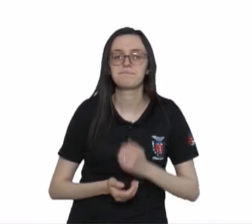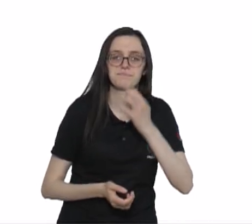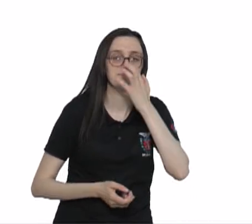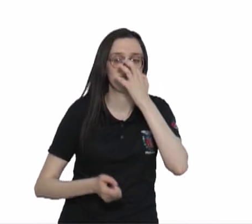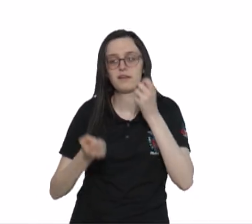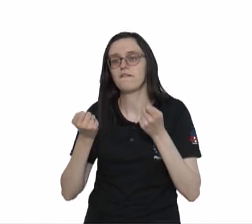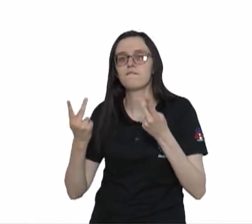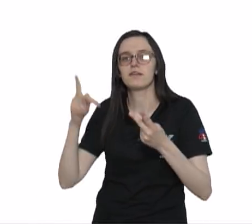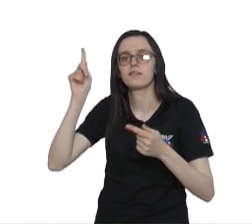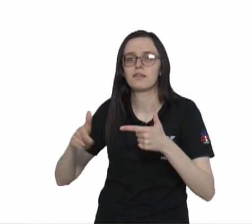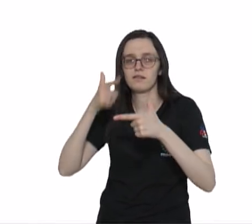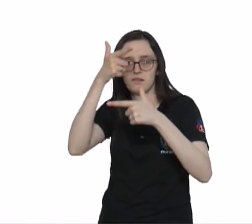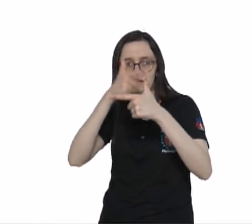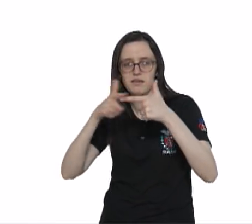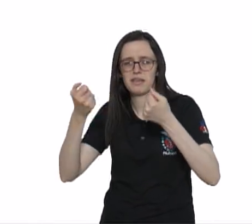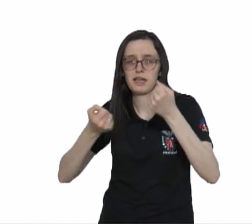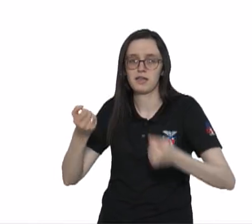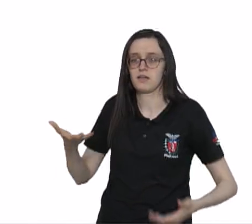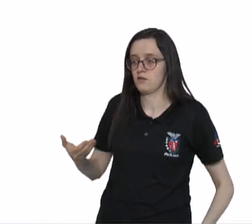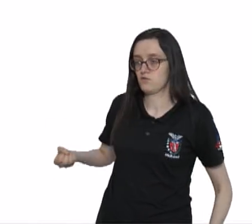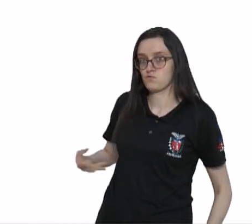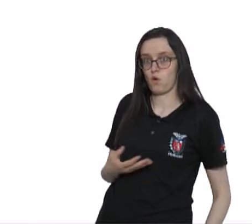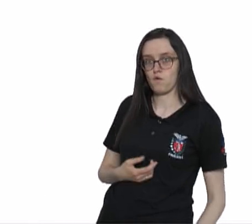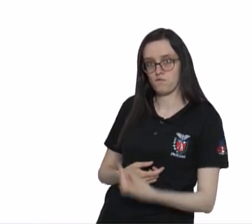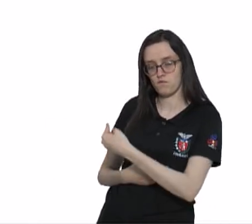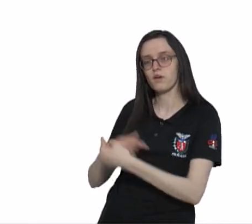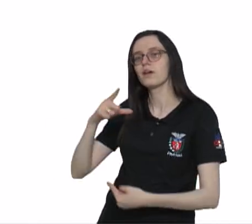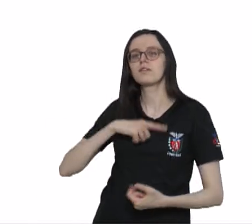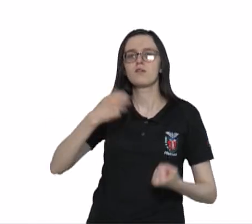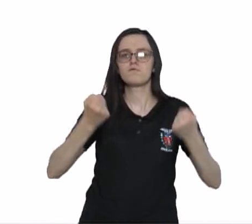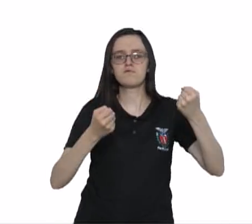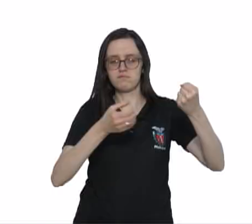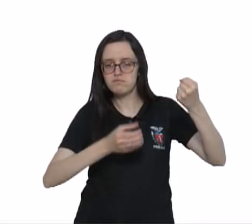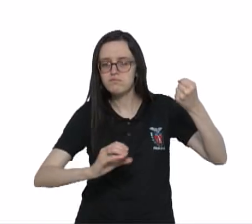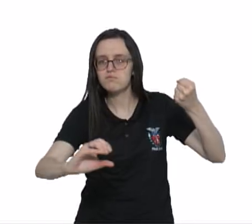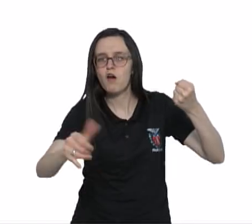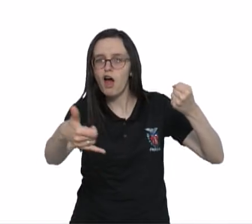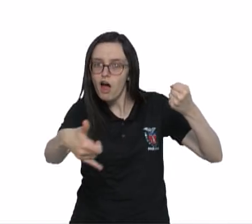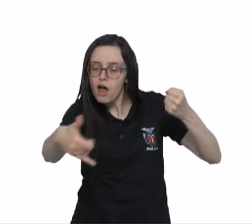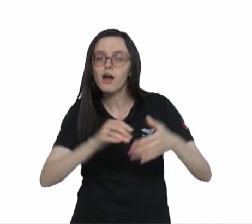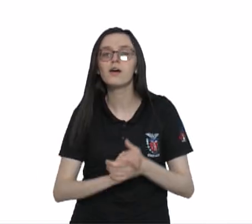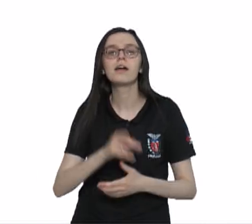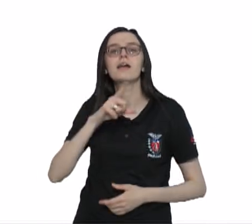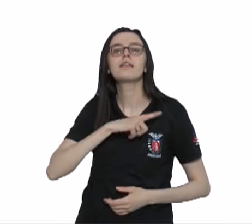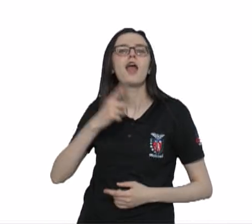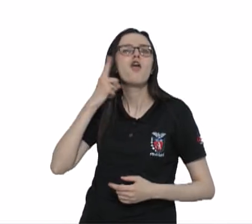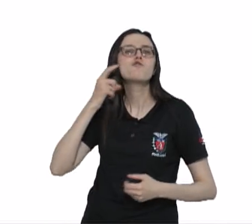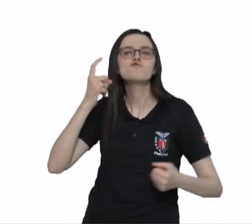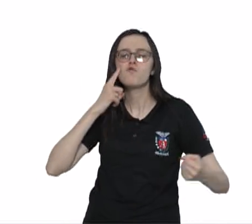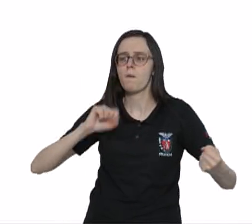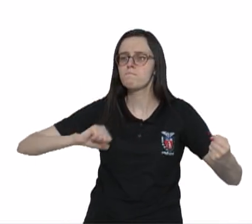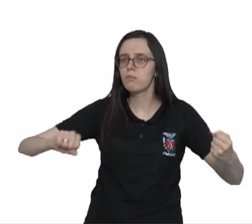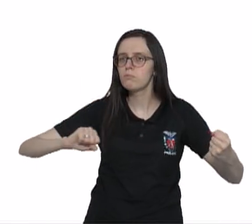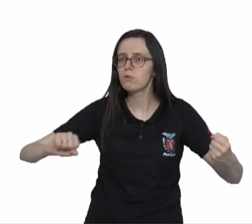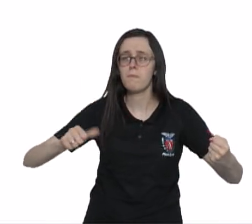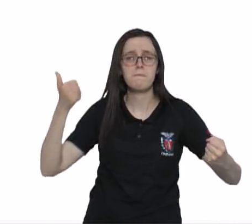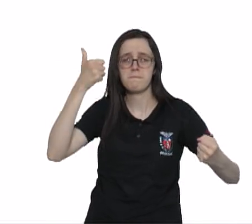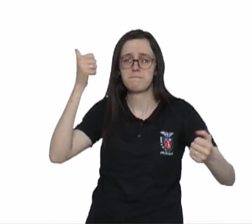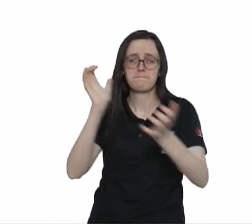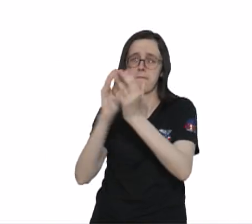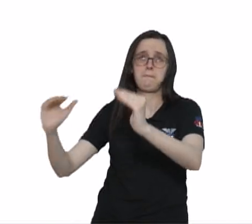uma caminhonete última geração, com direção hidráulica, totalmente equipada com som automotivo de primeira